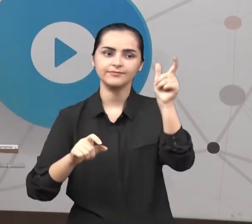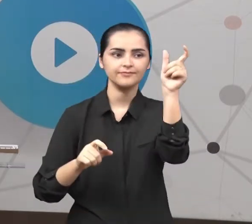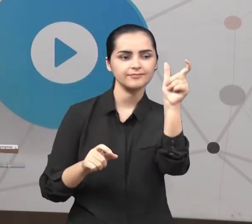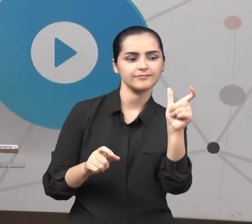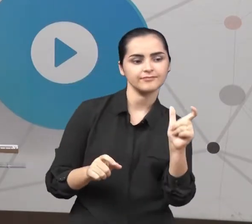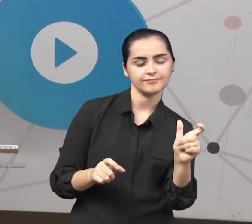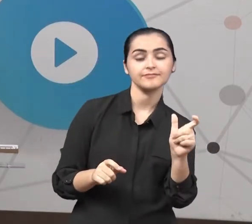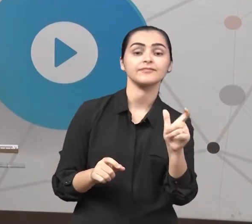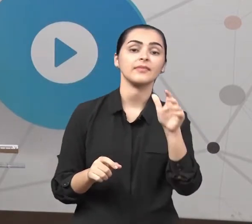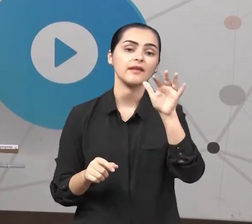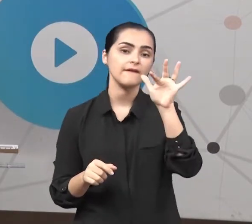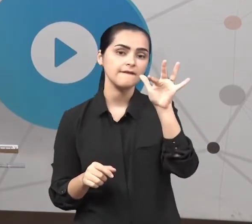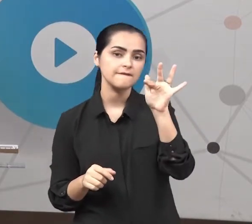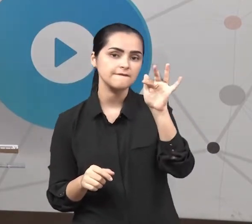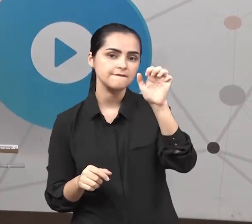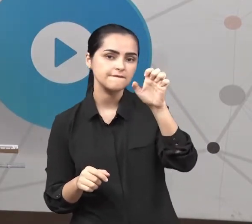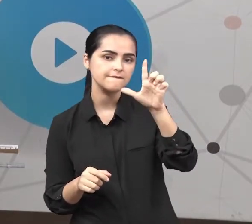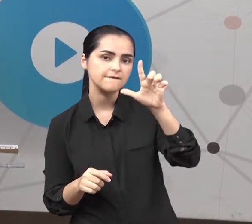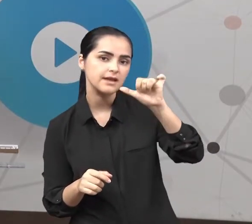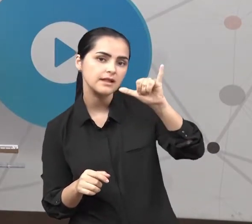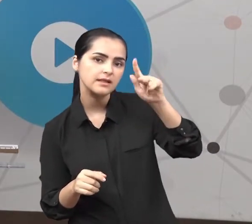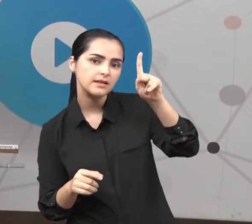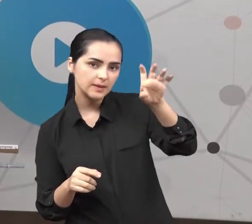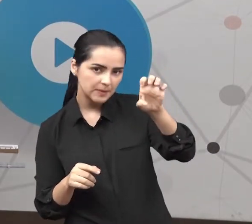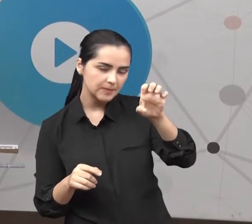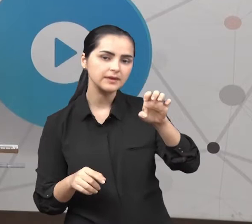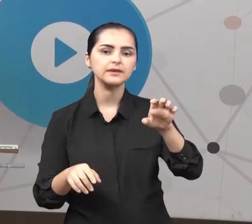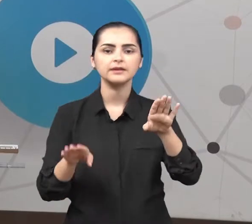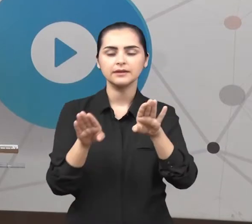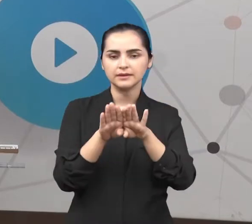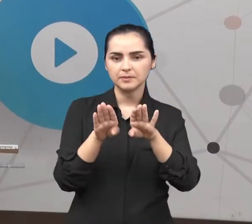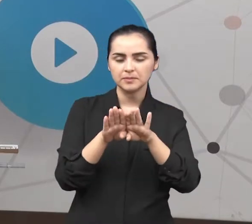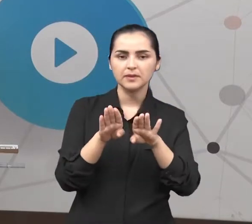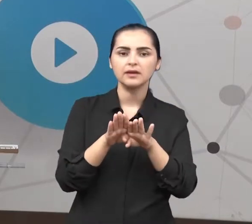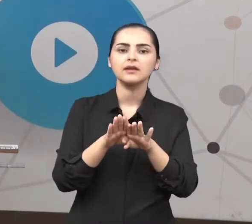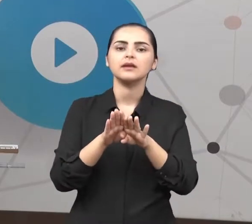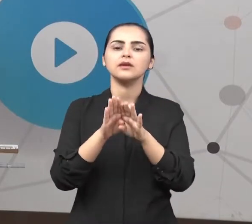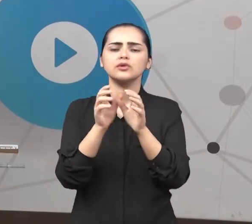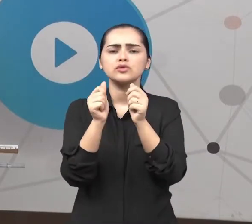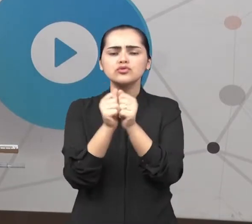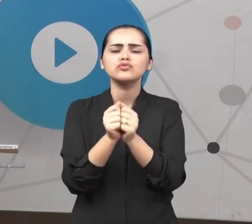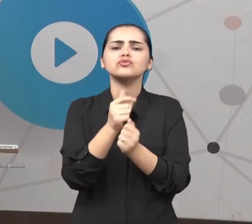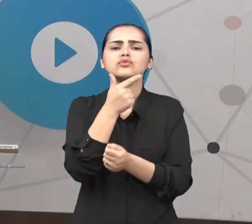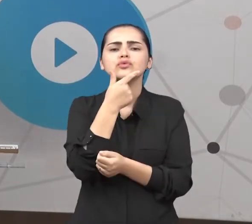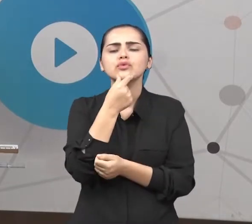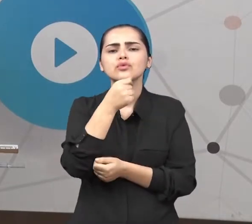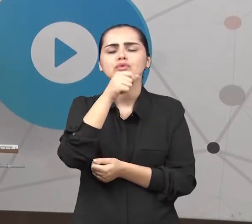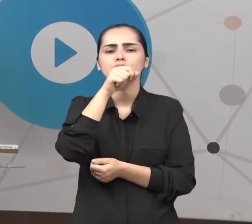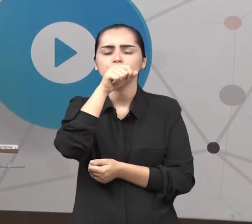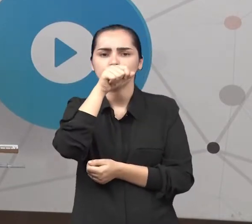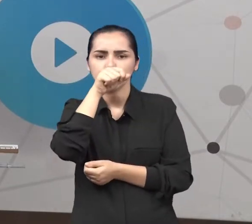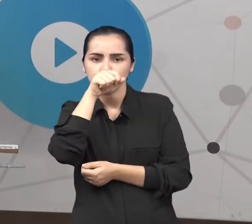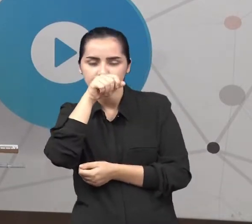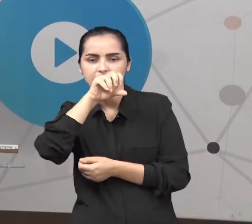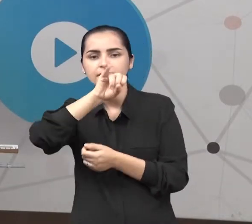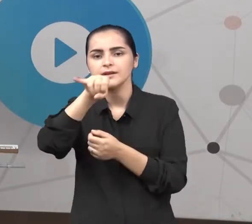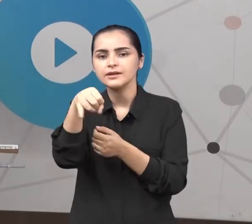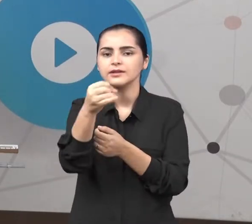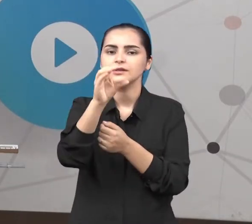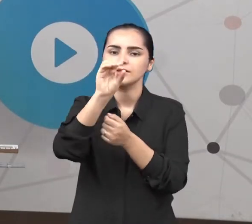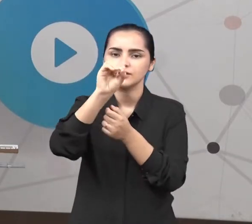Quando o pai de José havia levado eles para passear, e lá eles